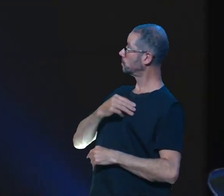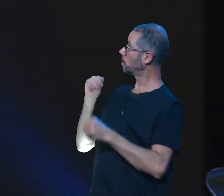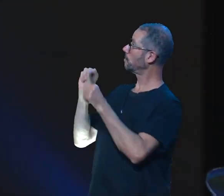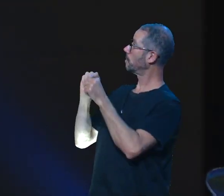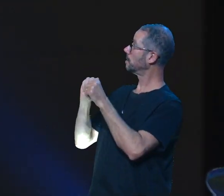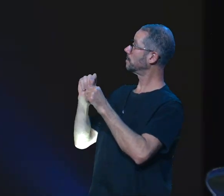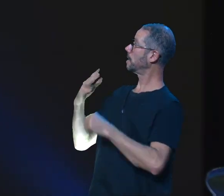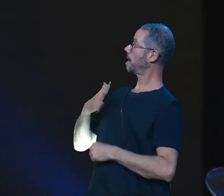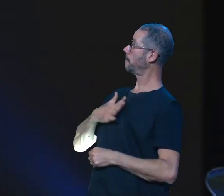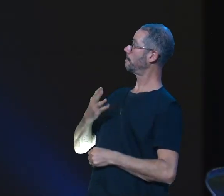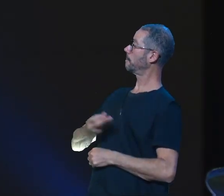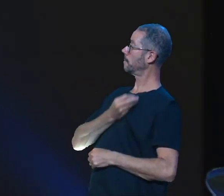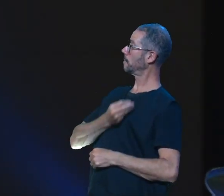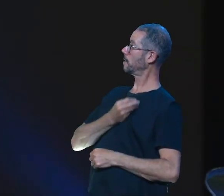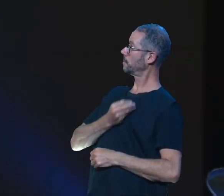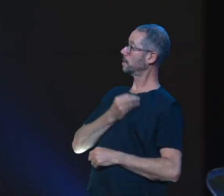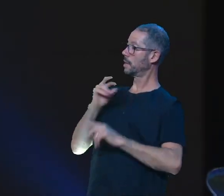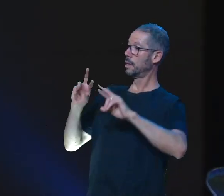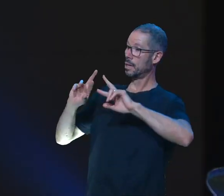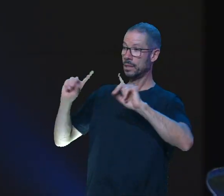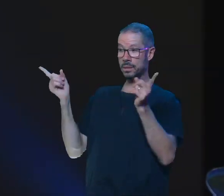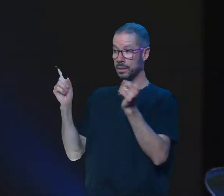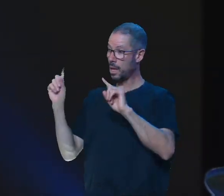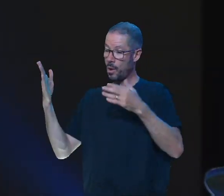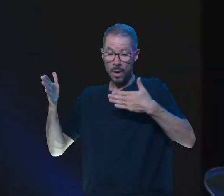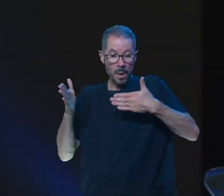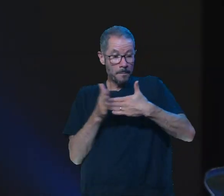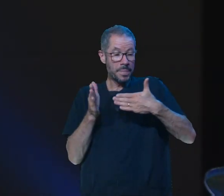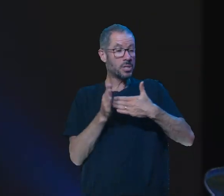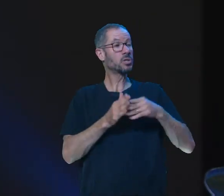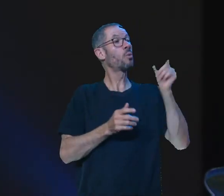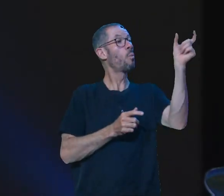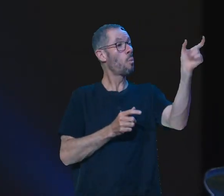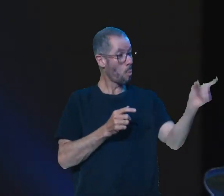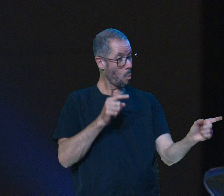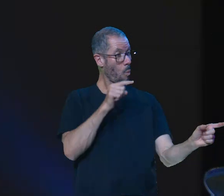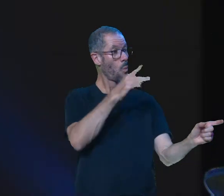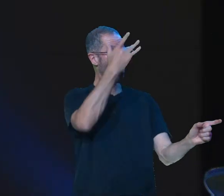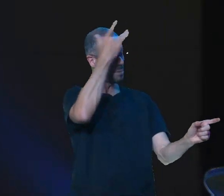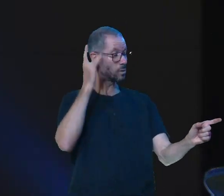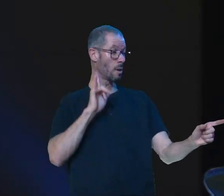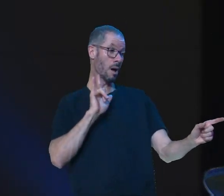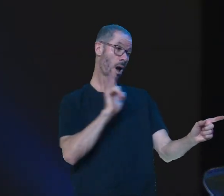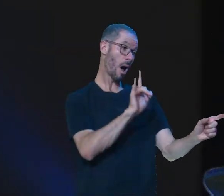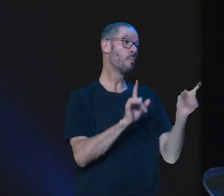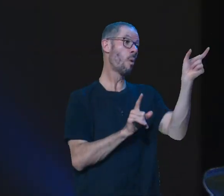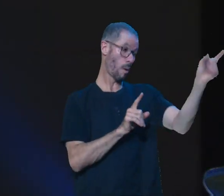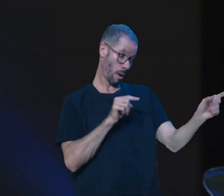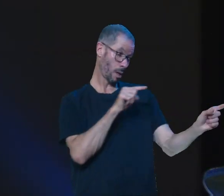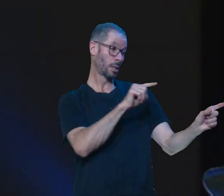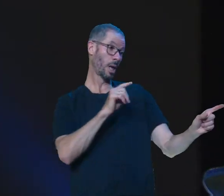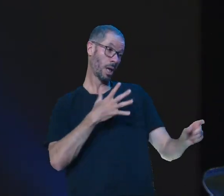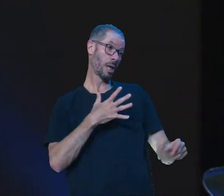através da minha vida não vai ser impedido por causa de uma pessoa. Por mais amor que eu possa ter por essa pessoa.